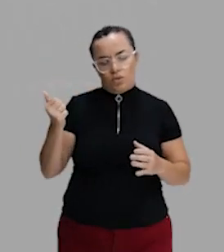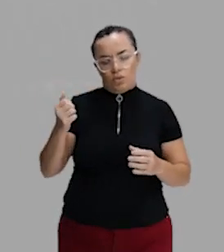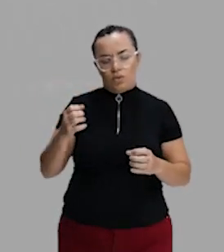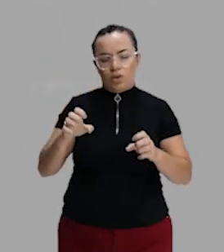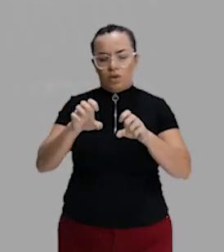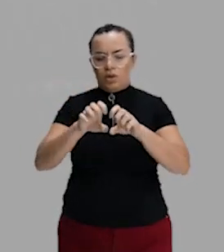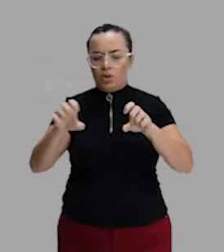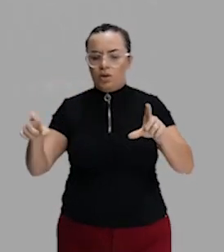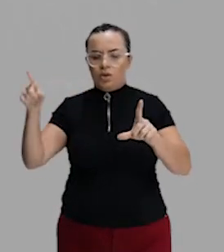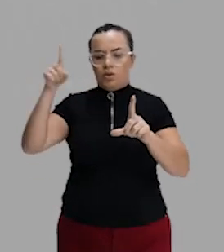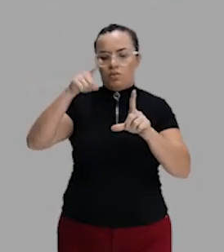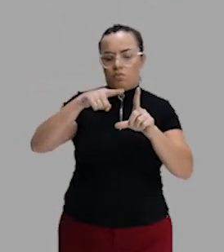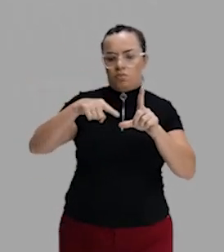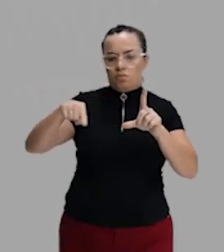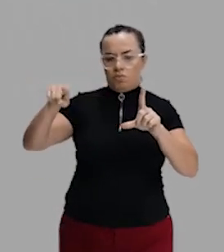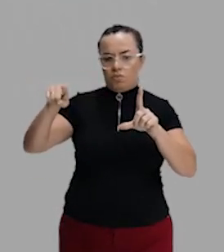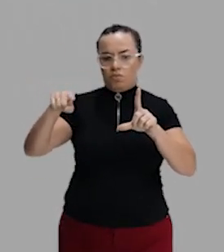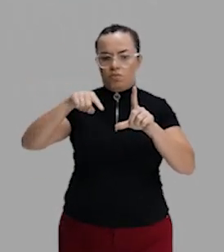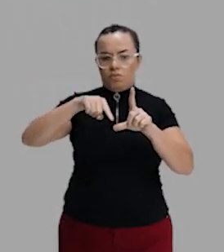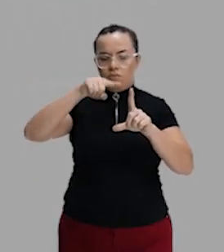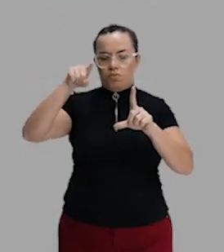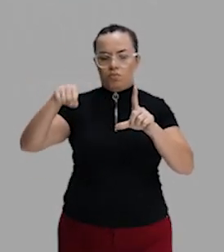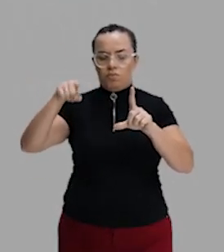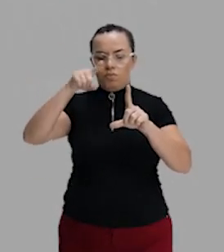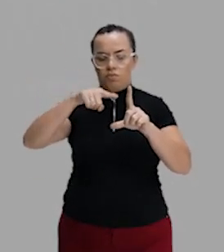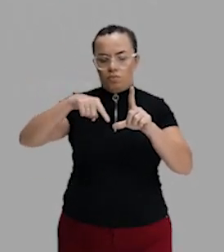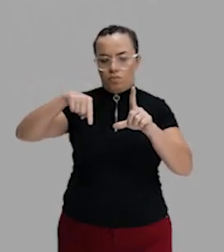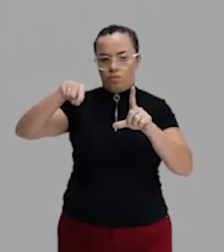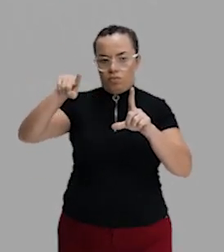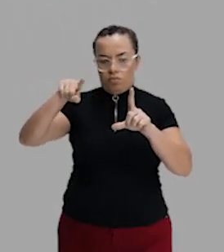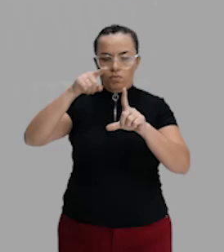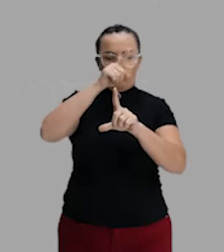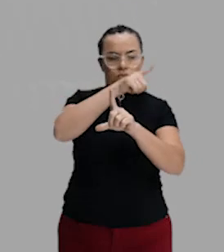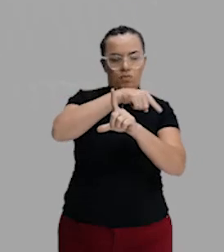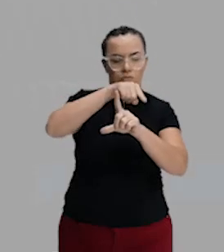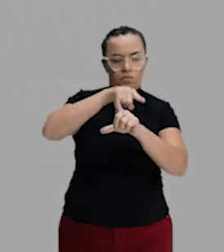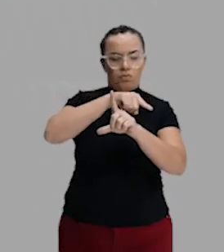àquela posição. Isso aí é importante, ok? Então, espero que